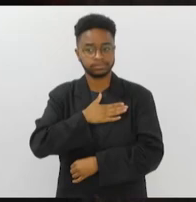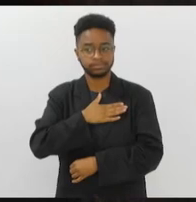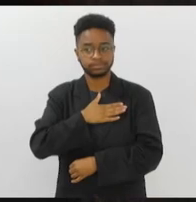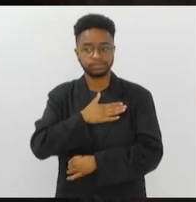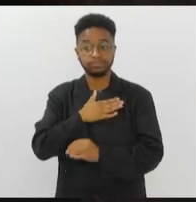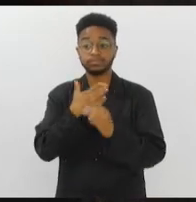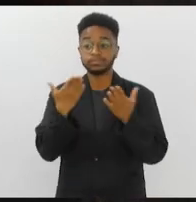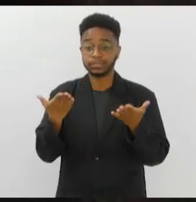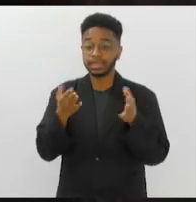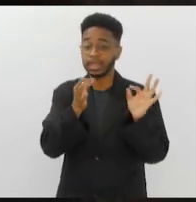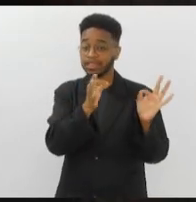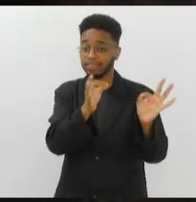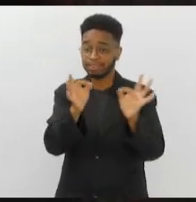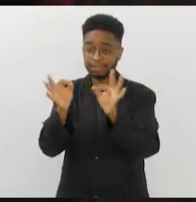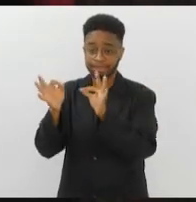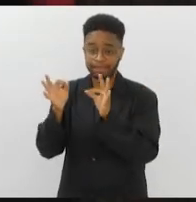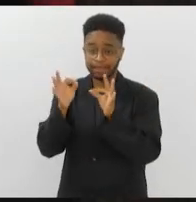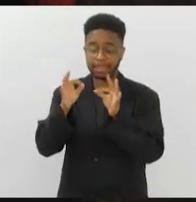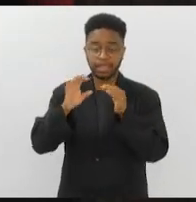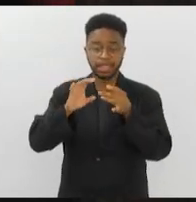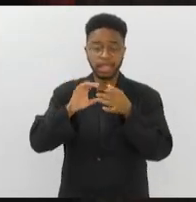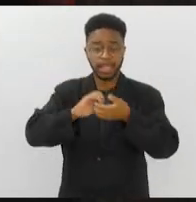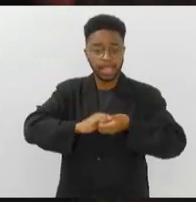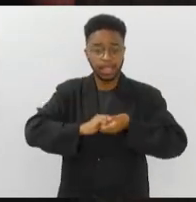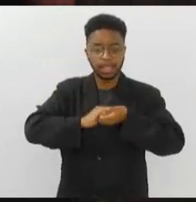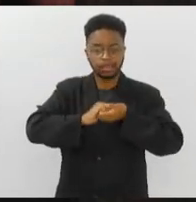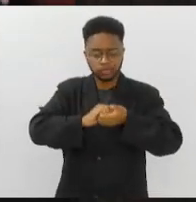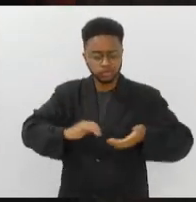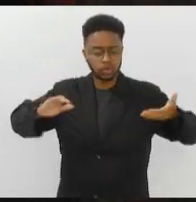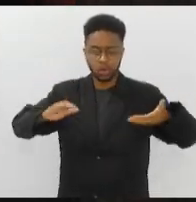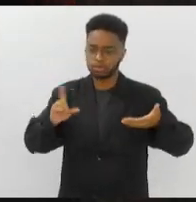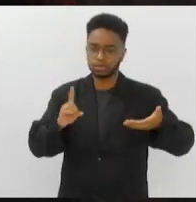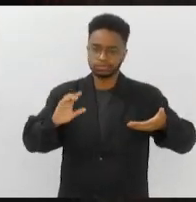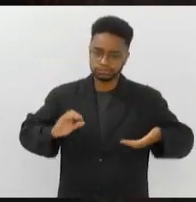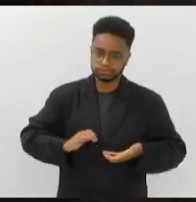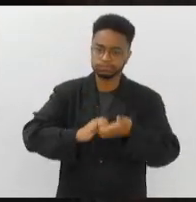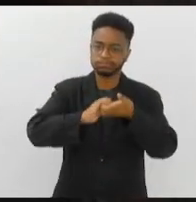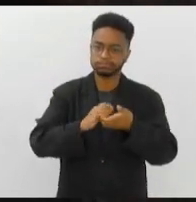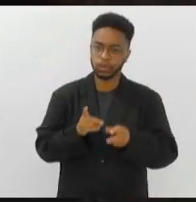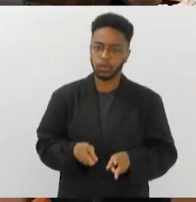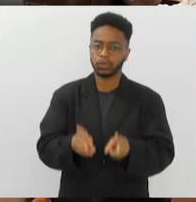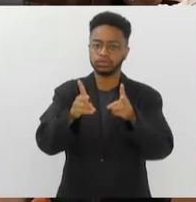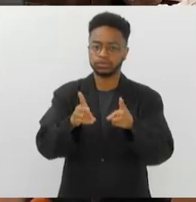E ninguém solta a mão de ninguém.